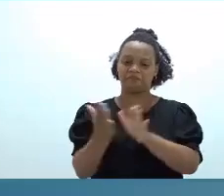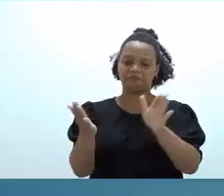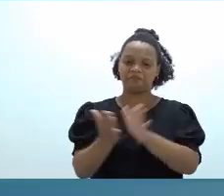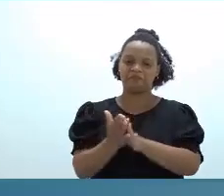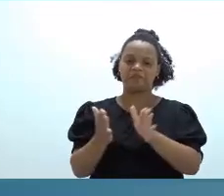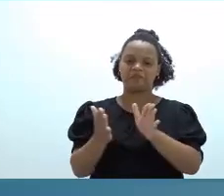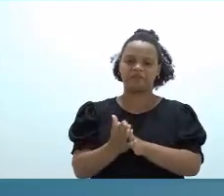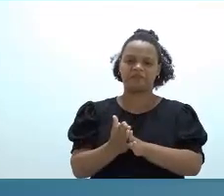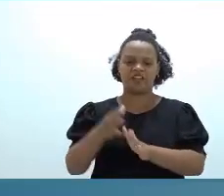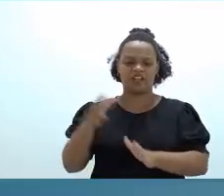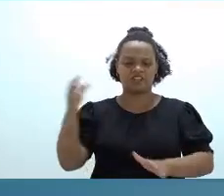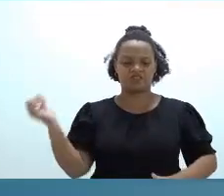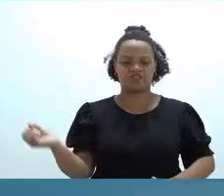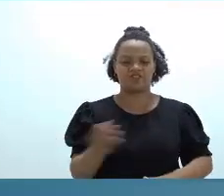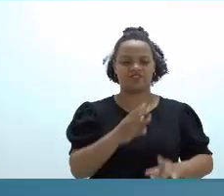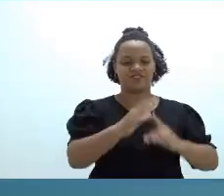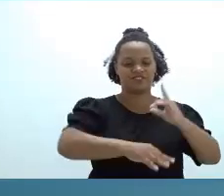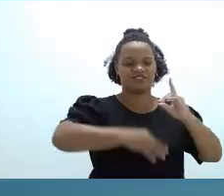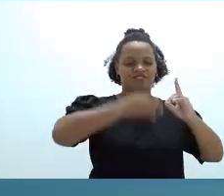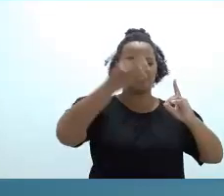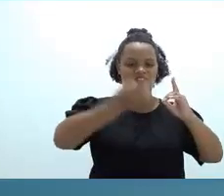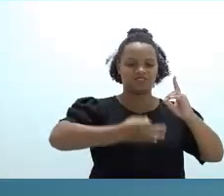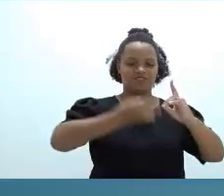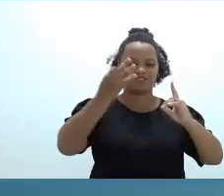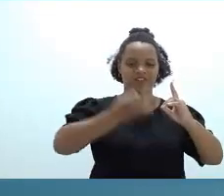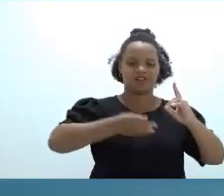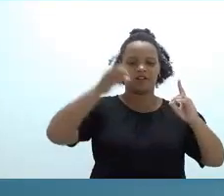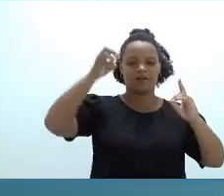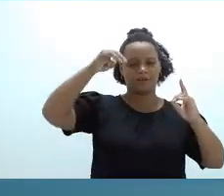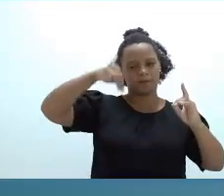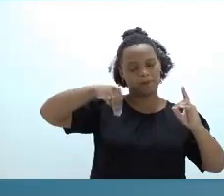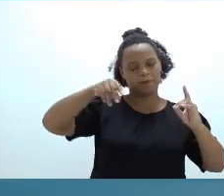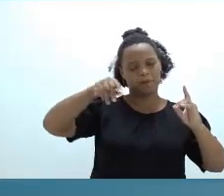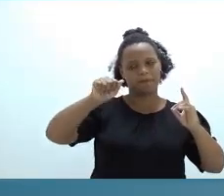do tribunal, a denotada desembargadora